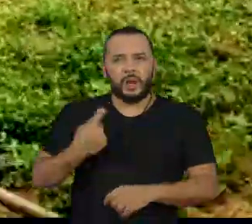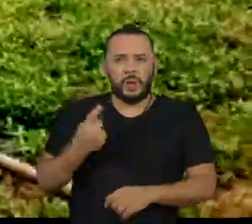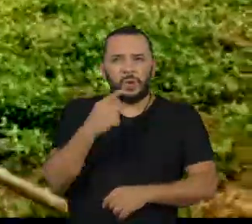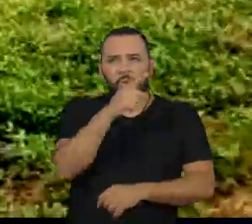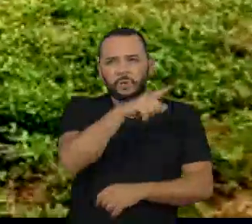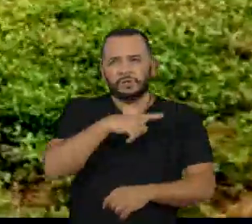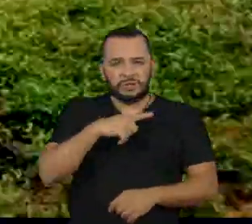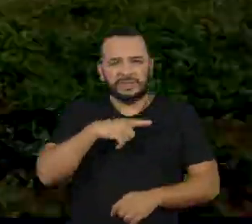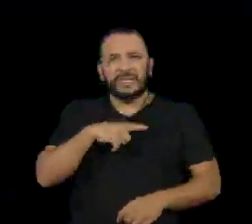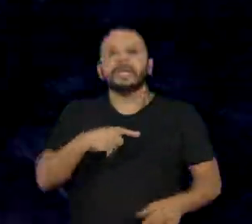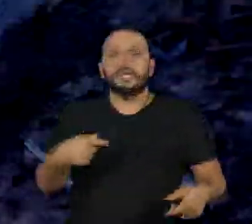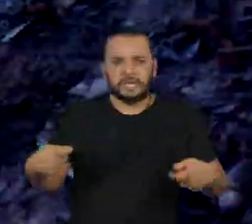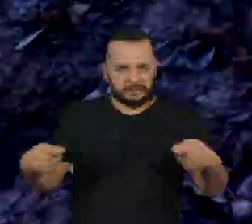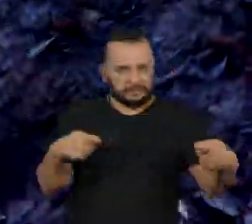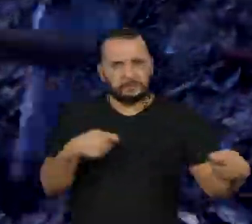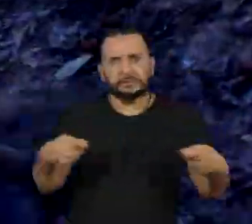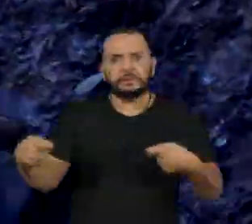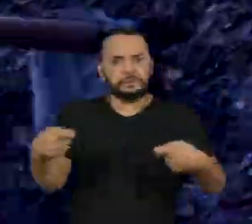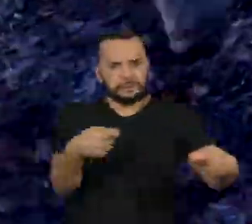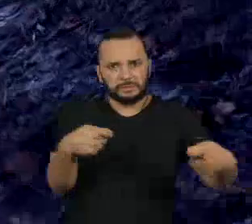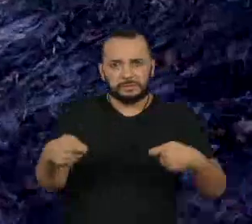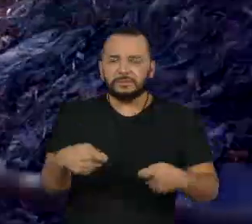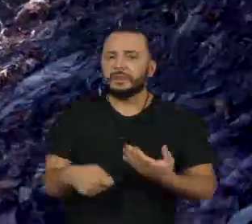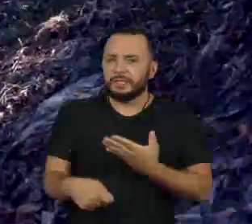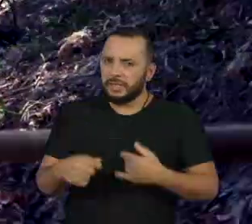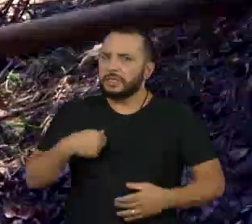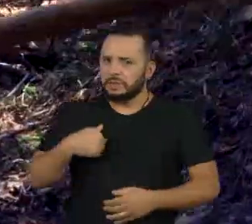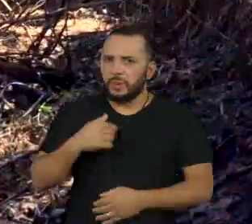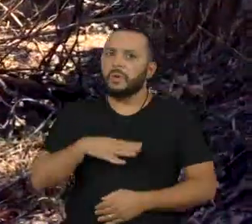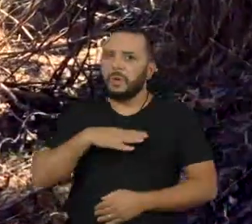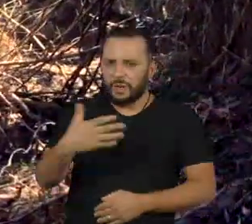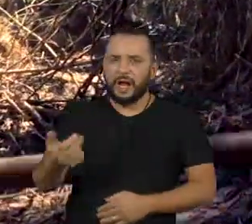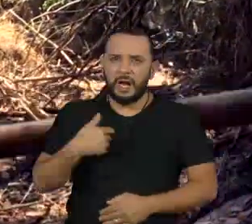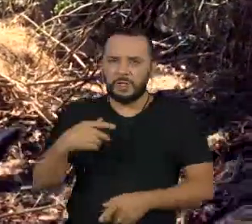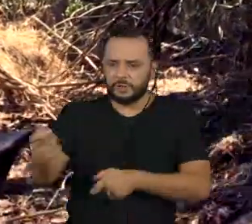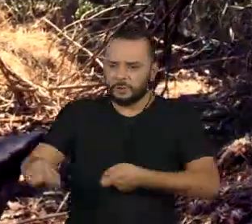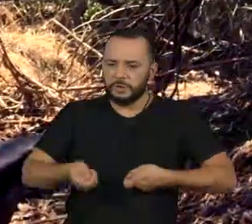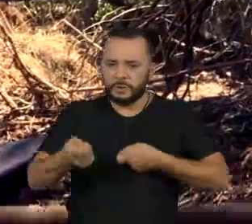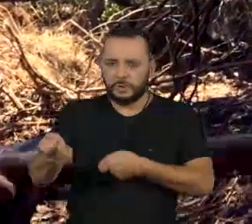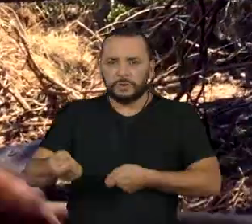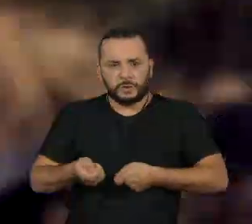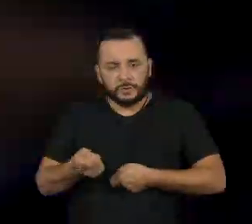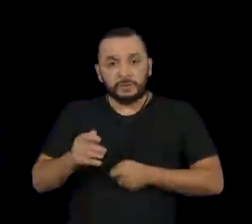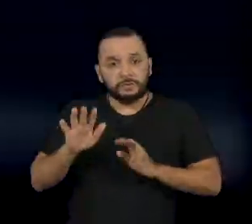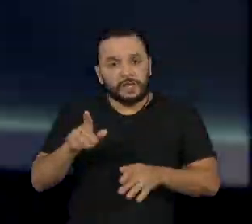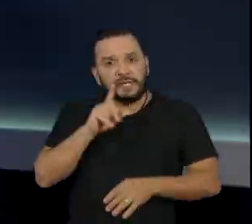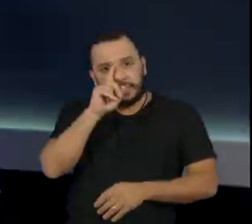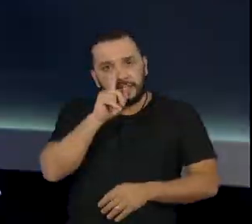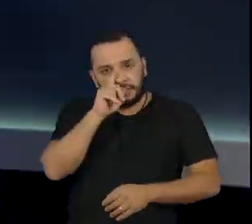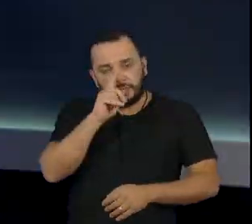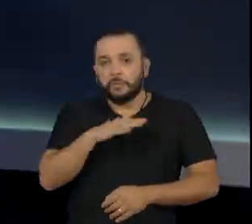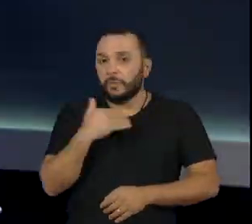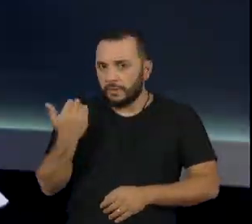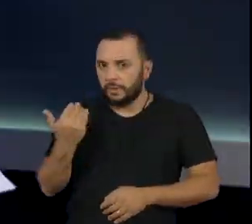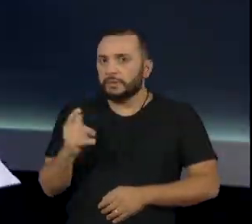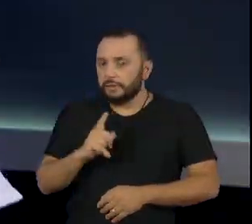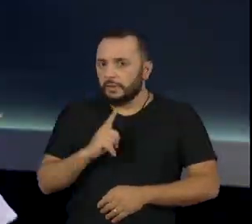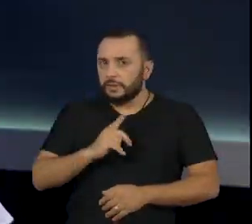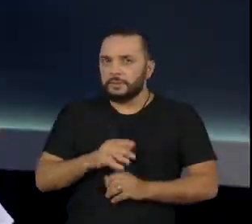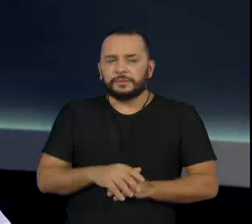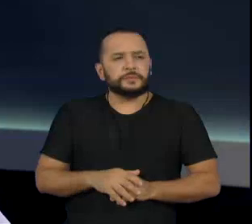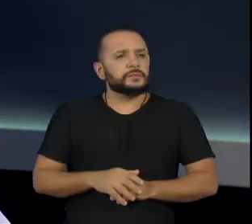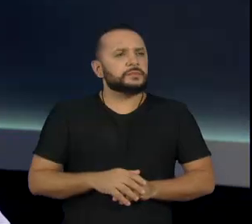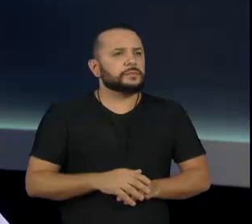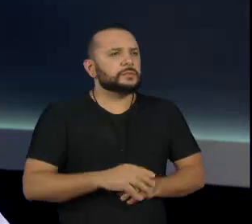conflitos agrários, mulheres destemidas como ela correm sérios riscos. O cerrado aí onde